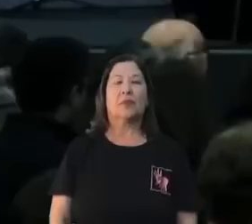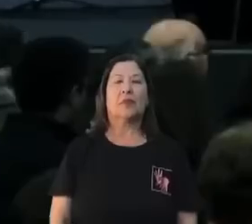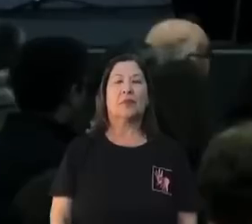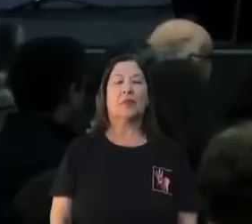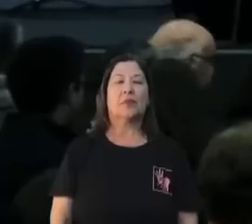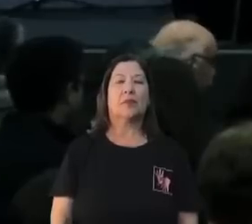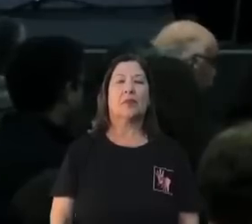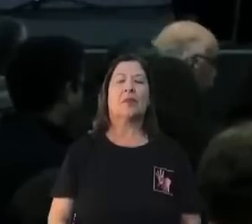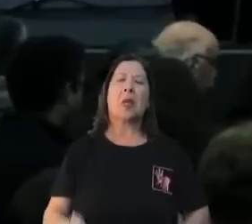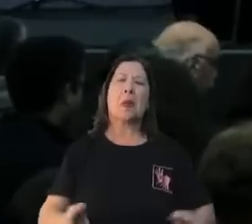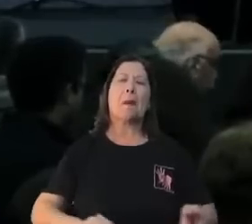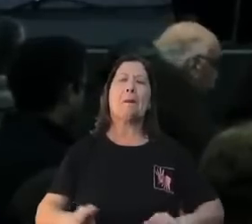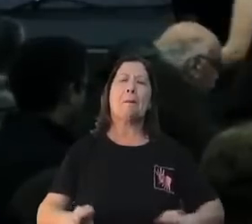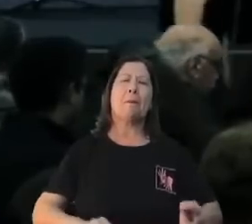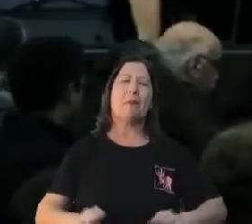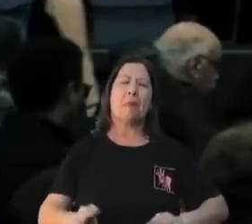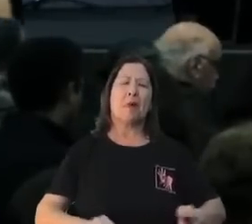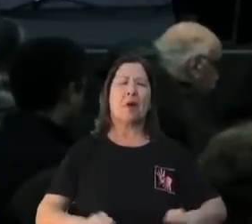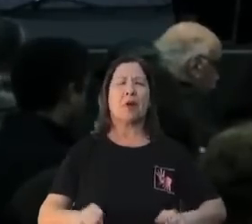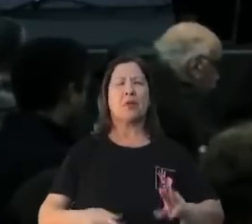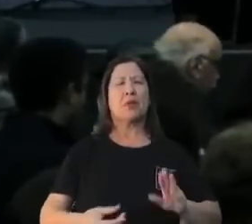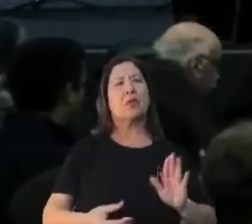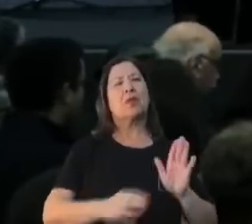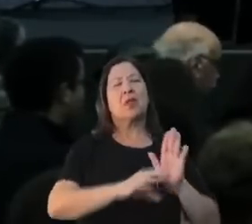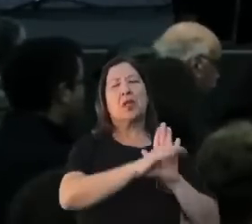Marcos 14, de 1 a 9.